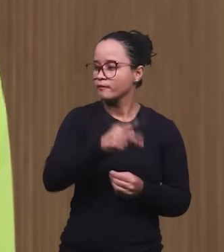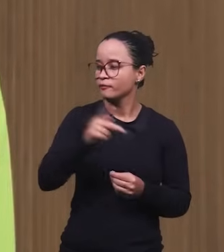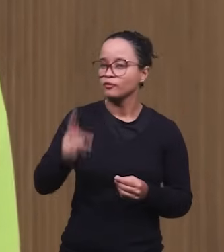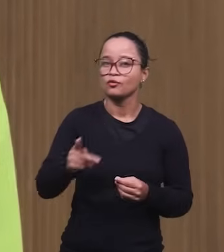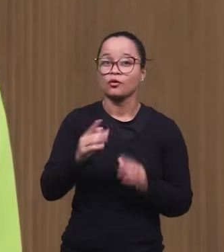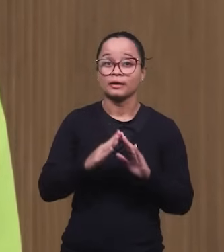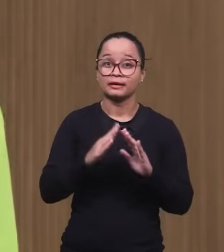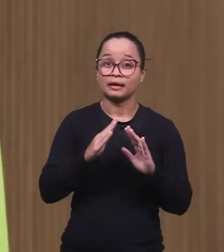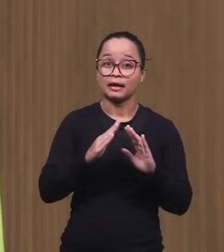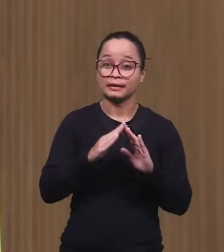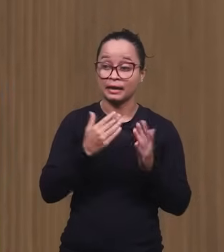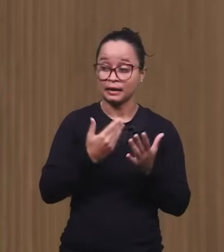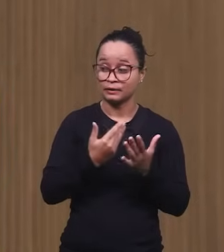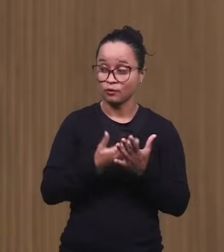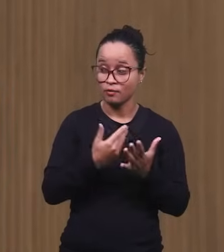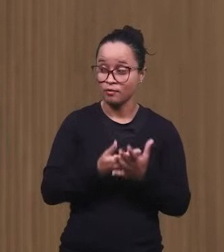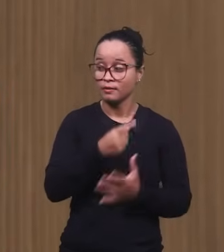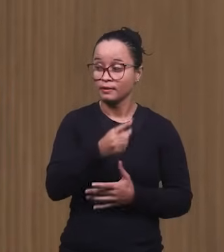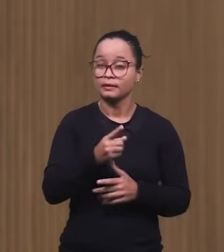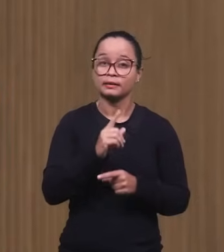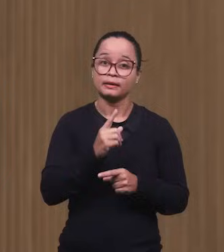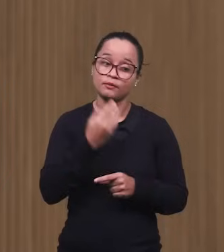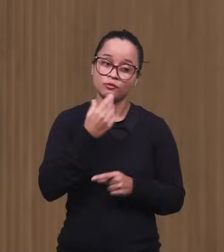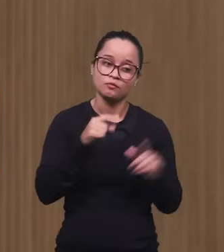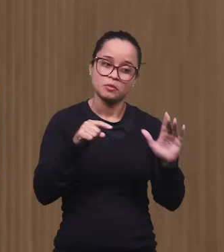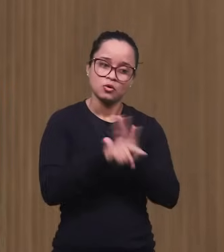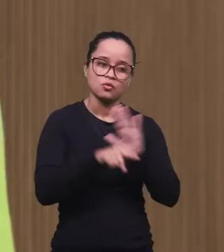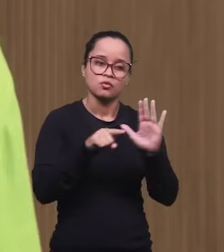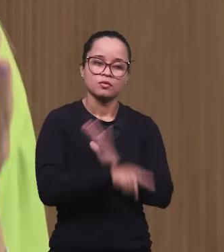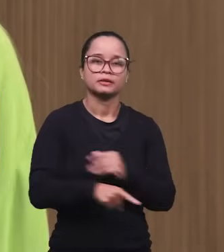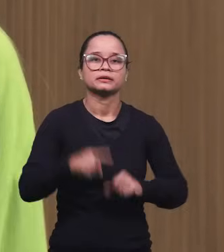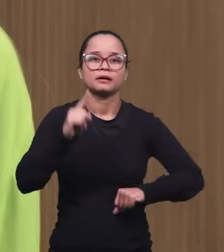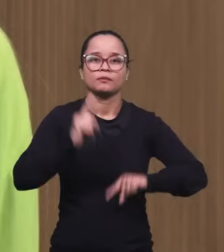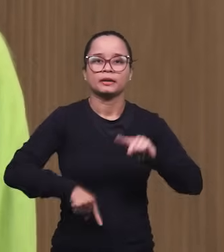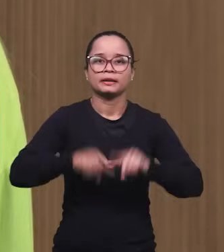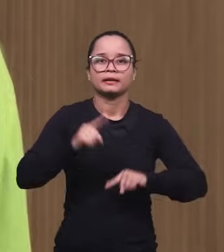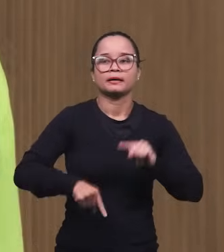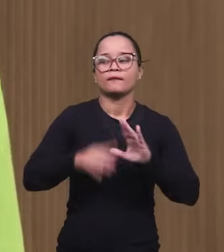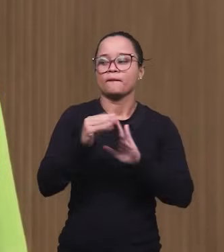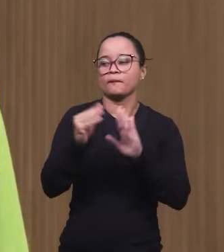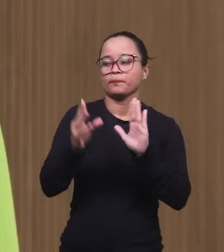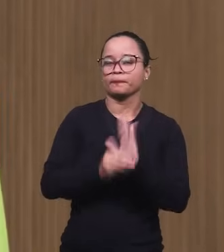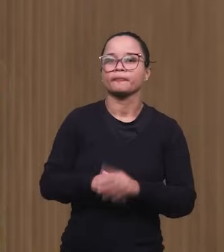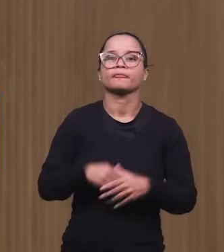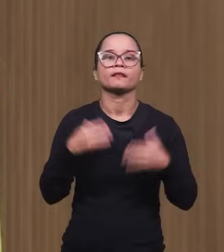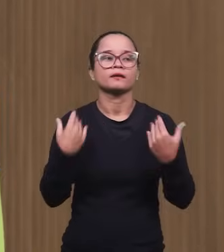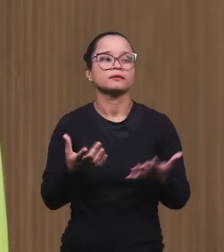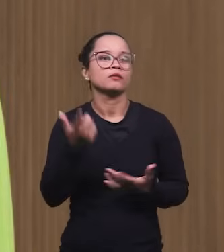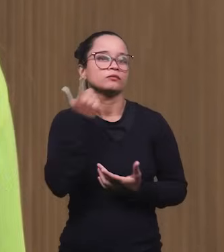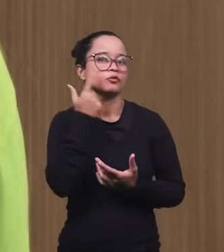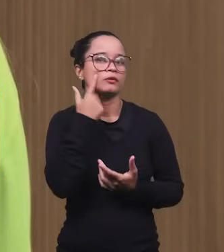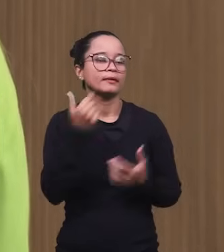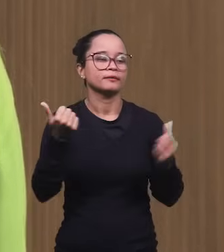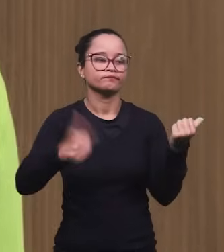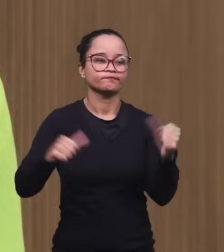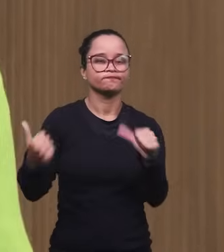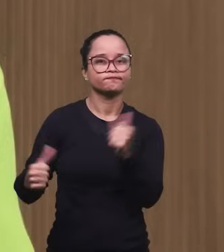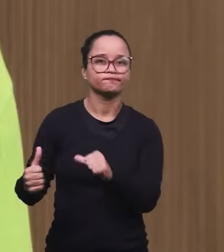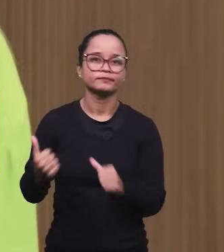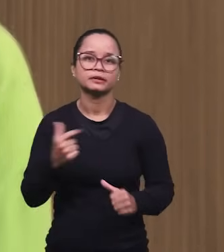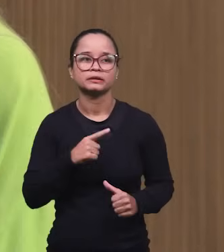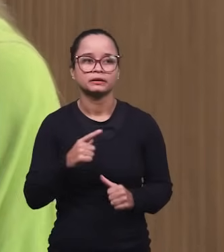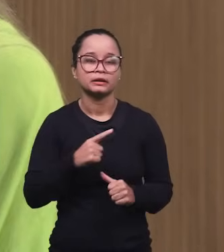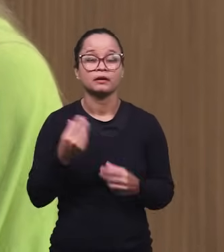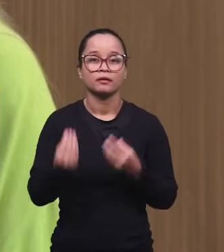de aula. O que ficou necessário? O que é necessário refazer desse material? Faz até junto com ele uma avaliação,